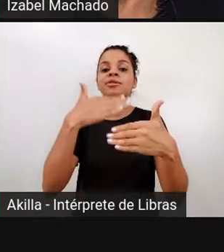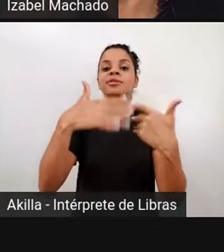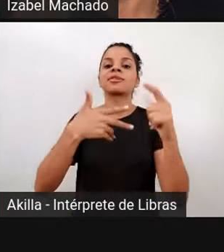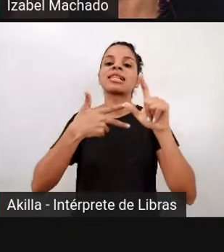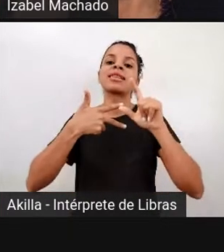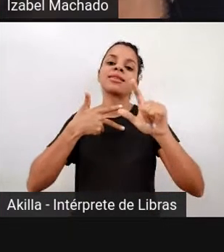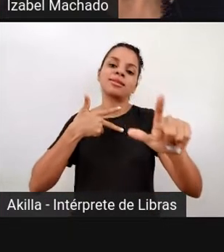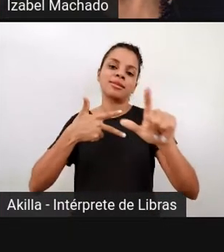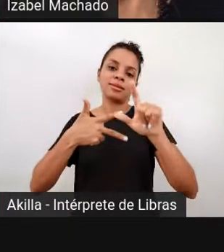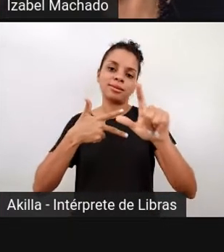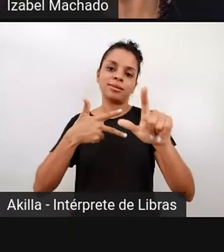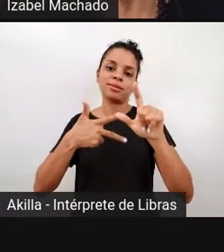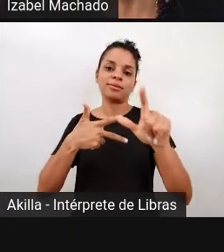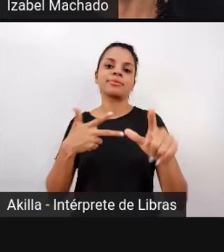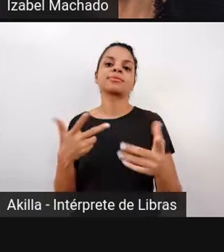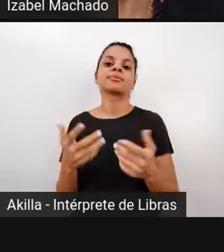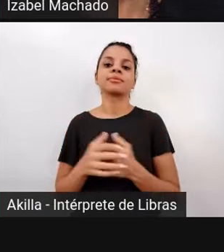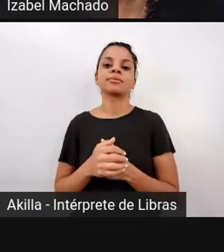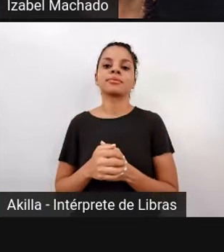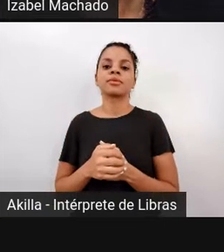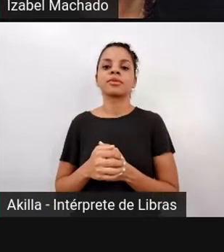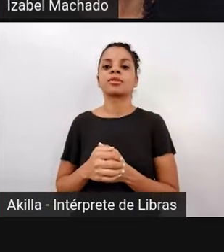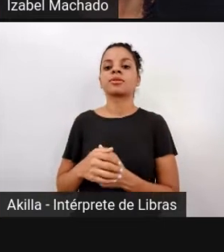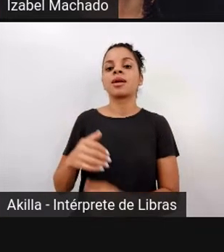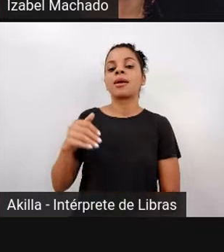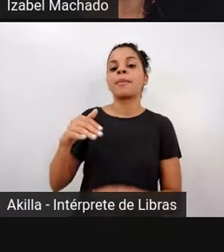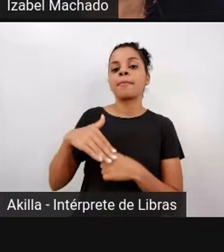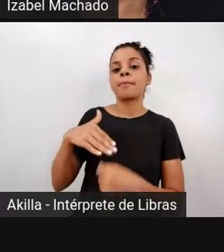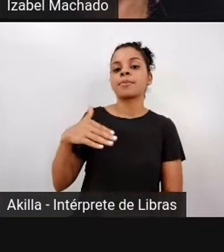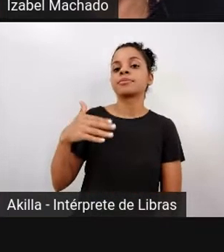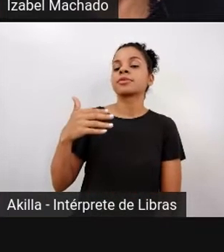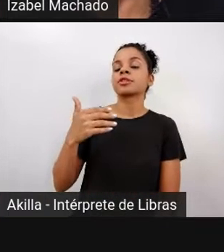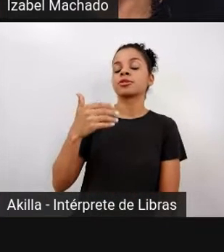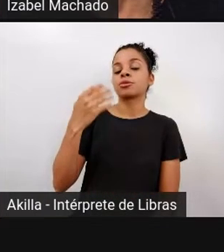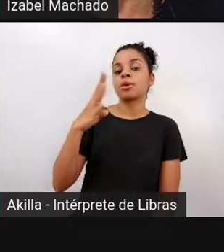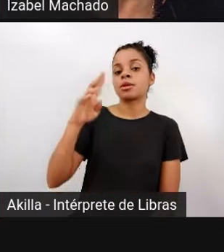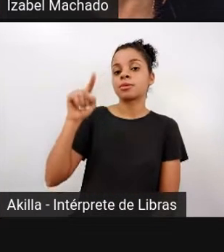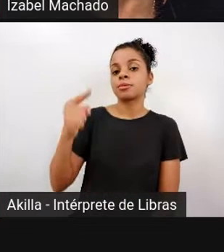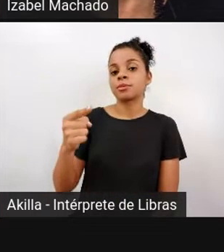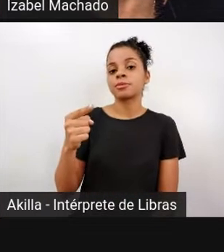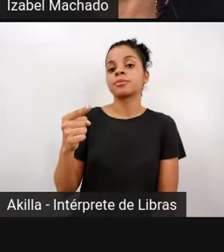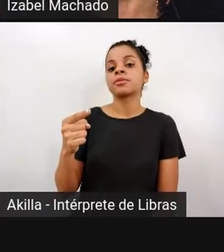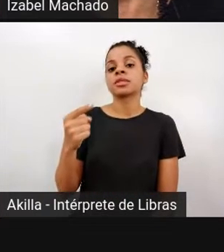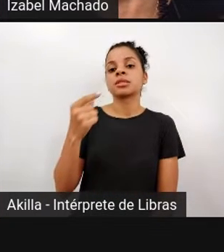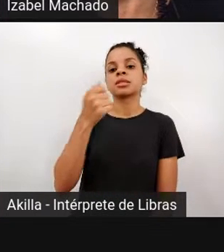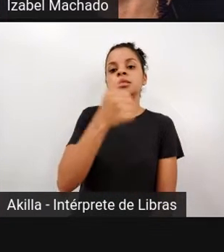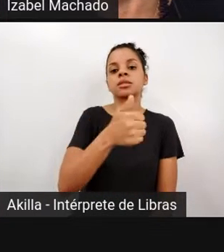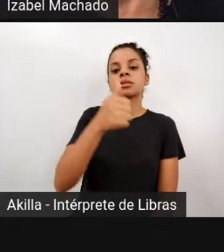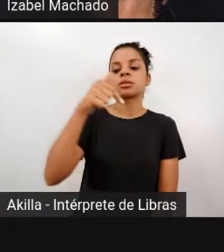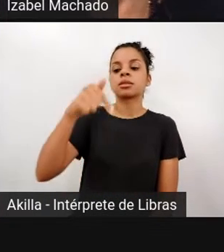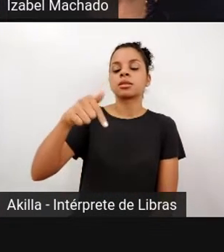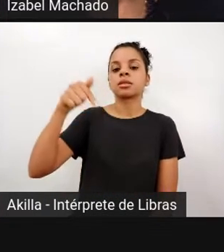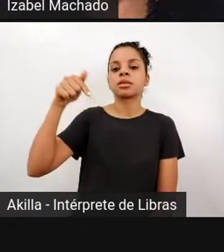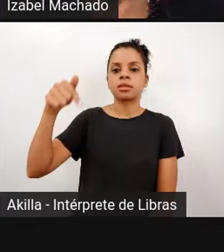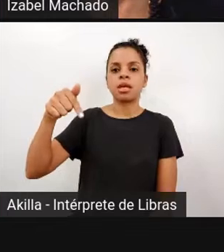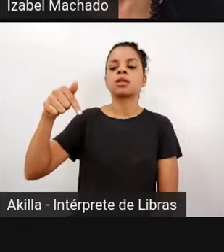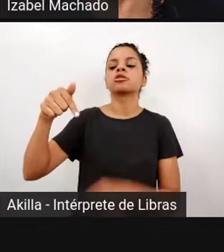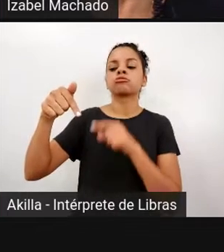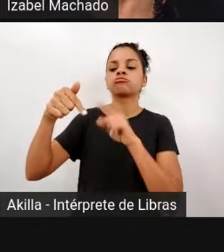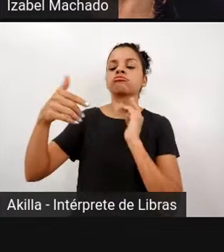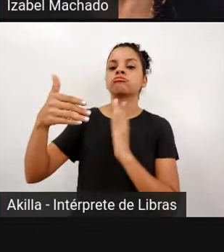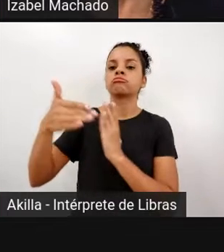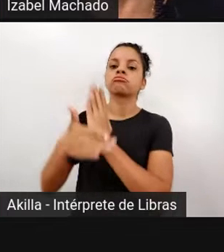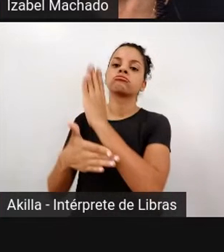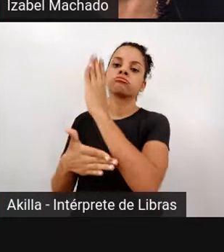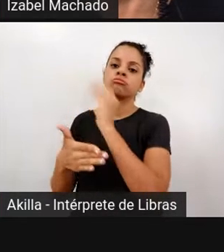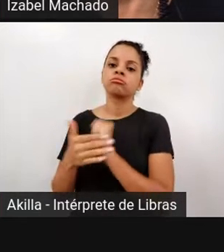de 4.000, 177 estavam dentro dos critérios e foram classificadas, e a maior parte delas referentes